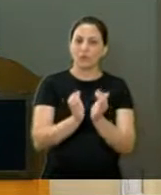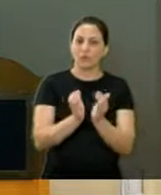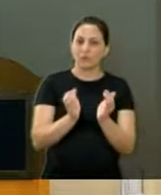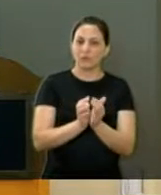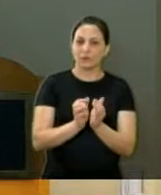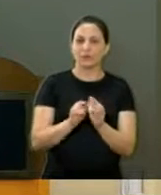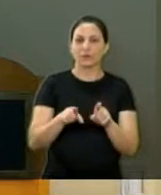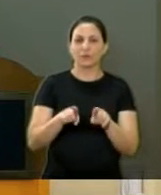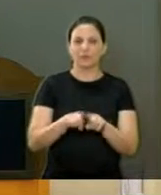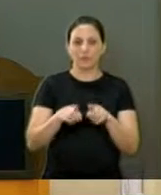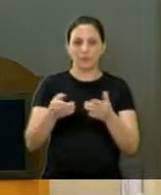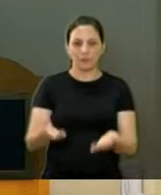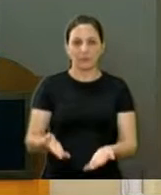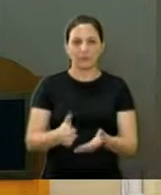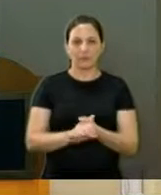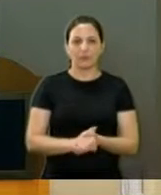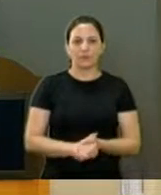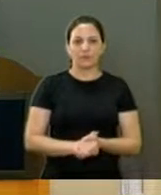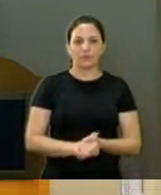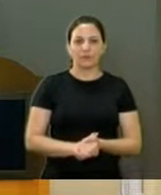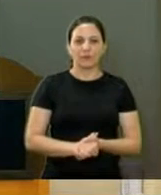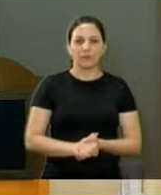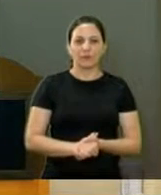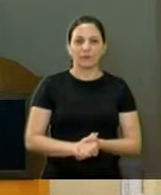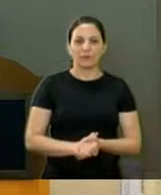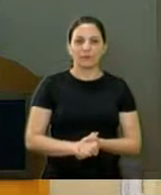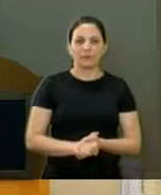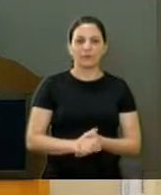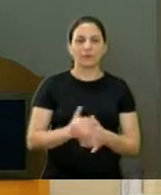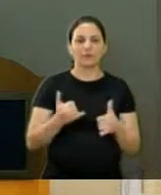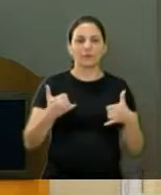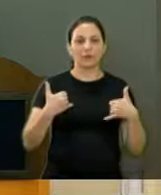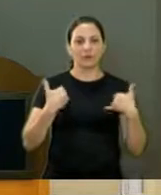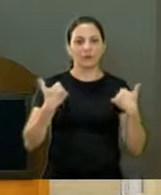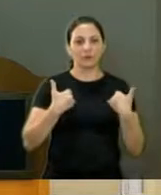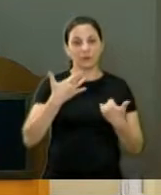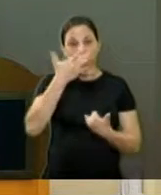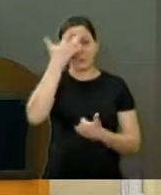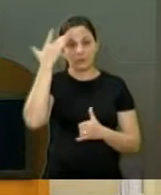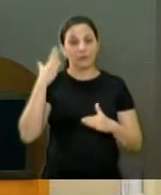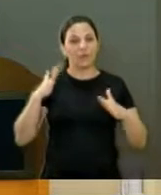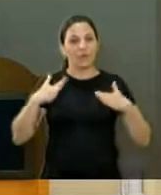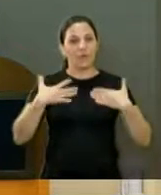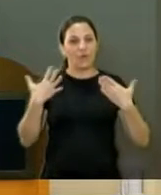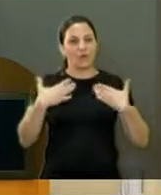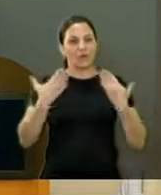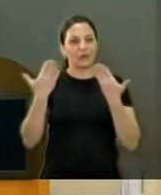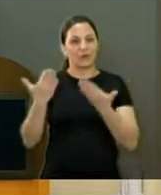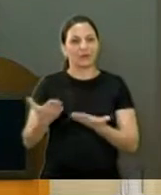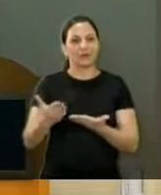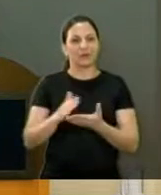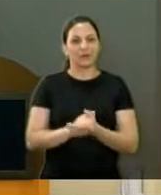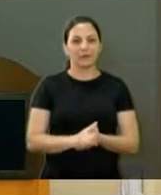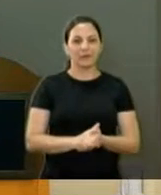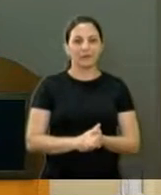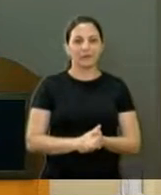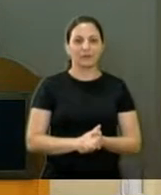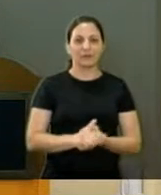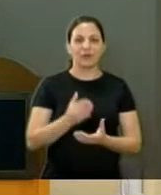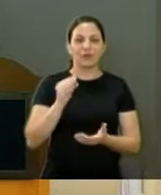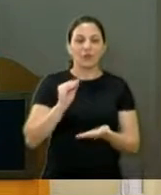dele o pessoal ficou muito o adversário dele só falta o